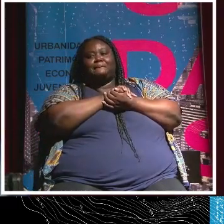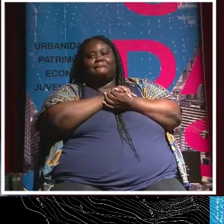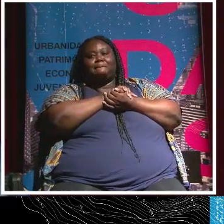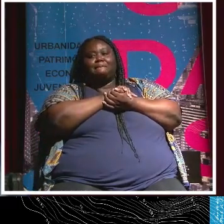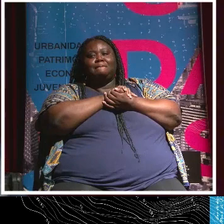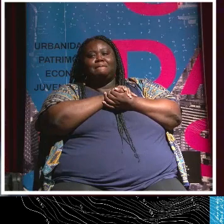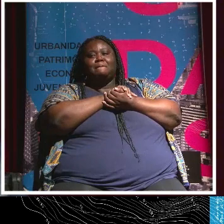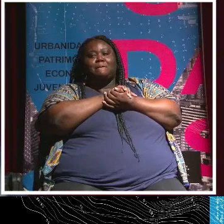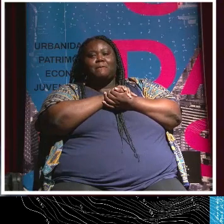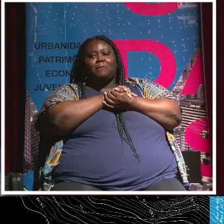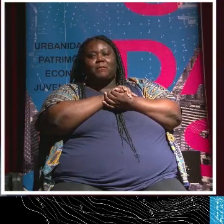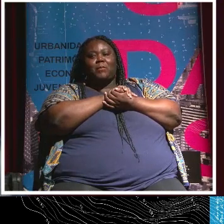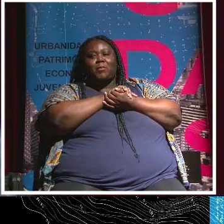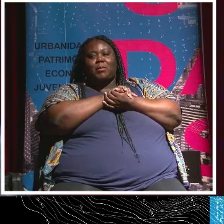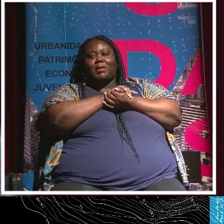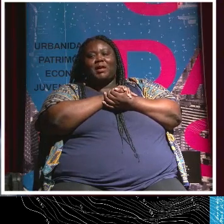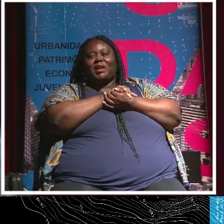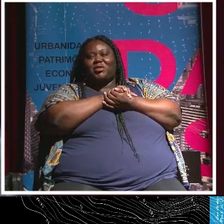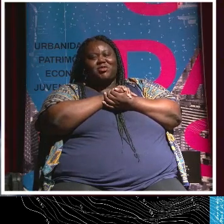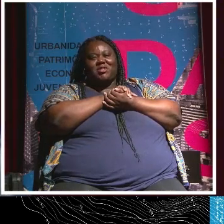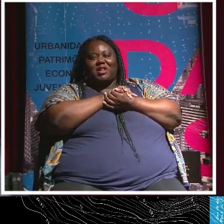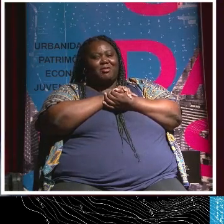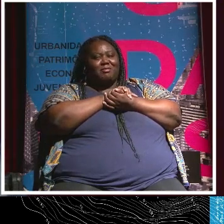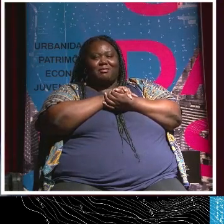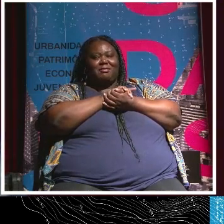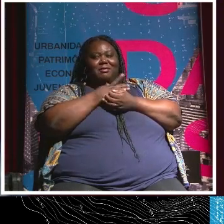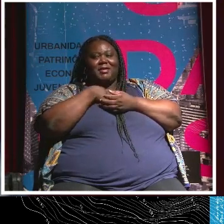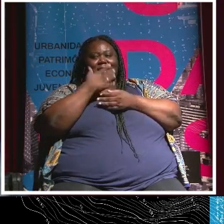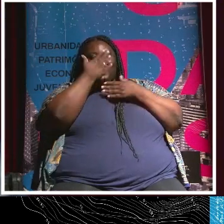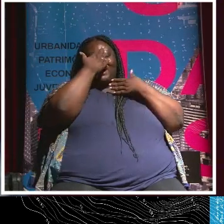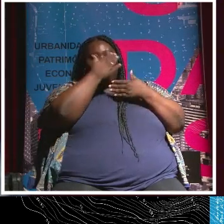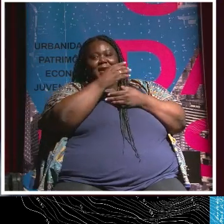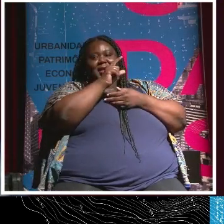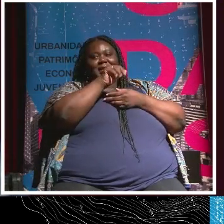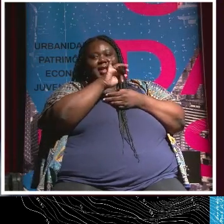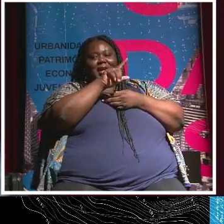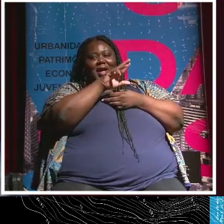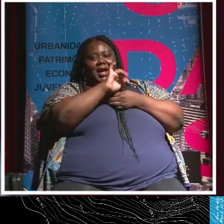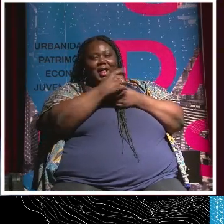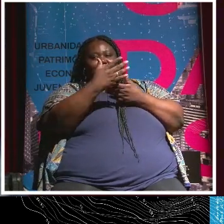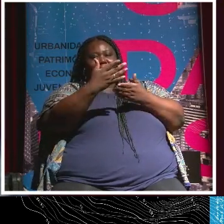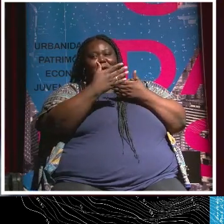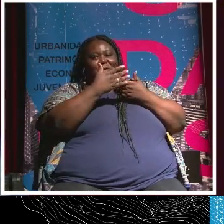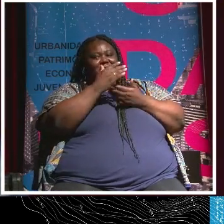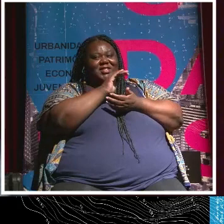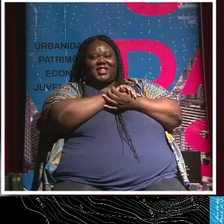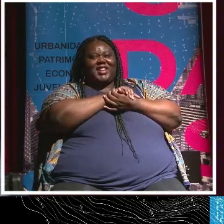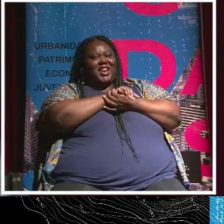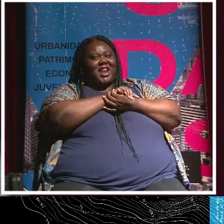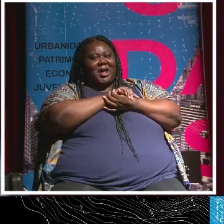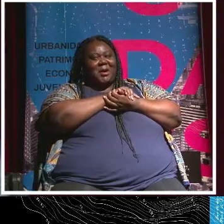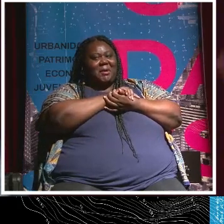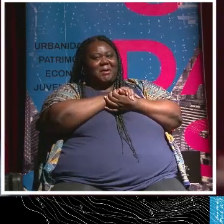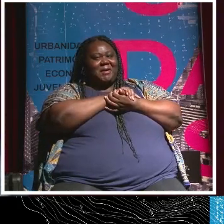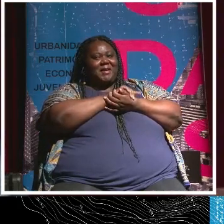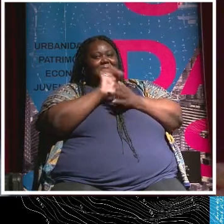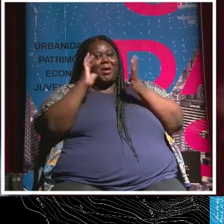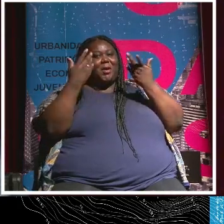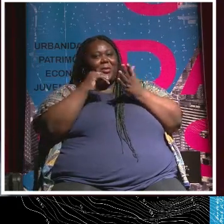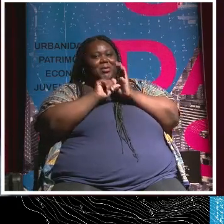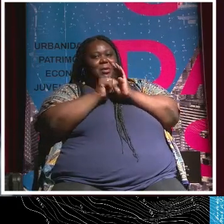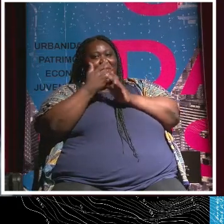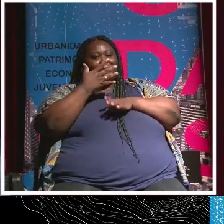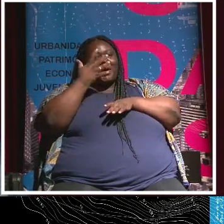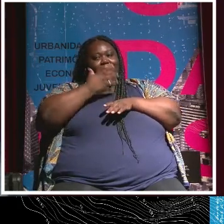perto, né? Agradecer Eliane, Portela, Maria Clara, pelo convite. dizer que hoje é 1º de dezembro,